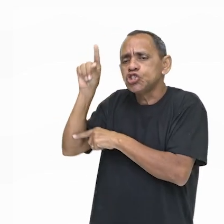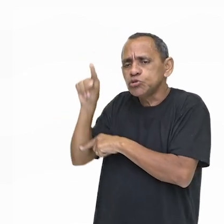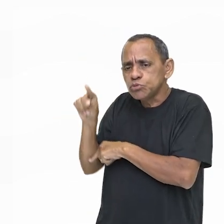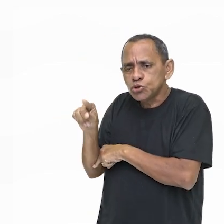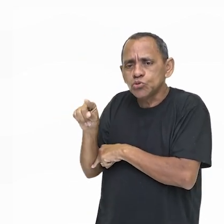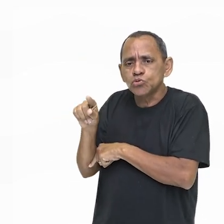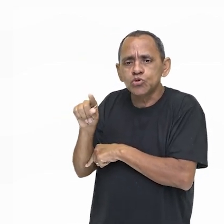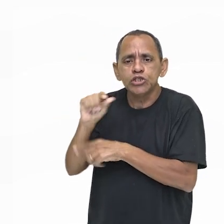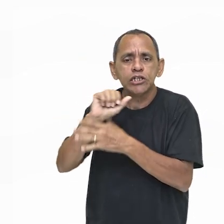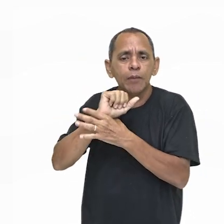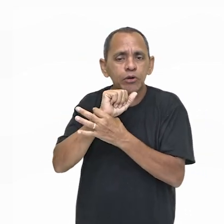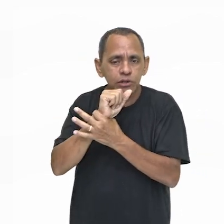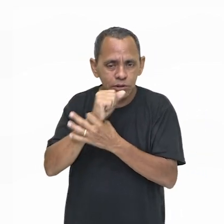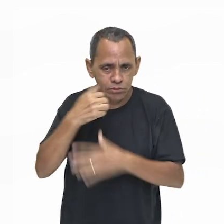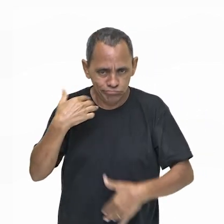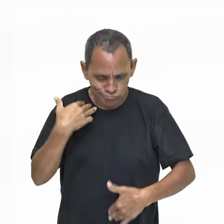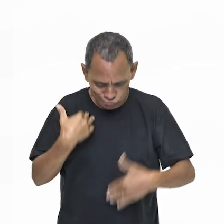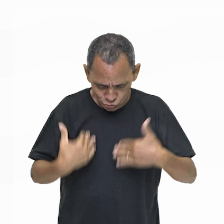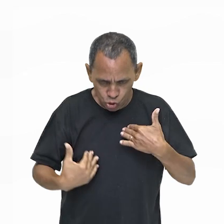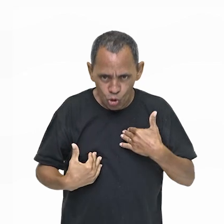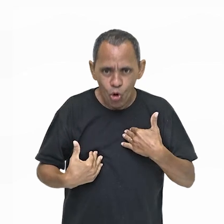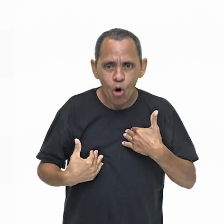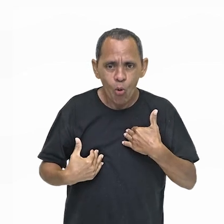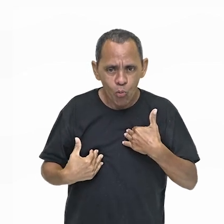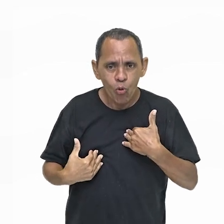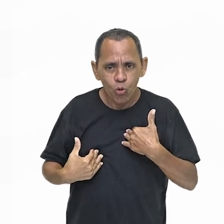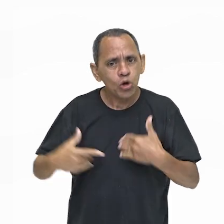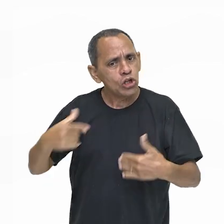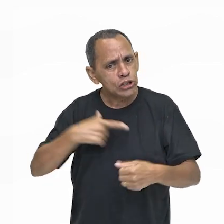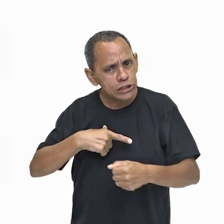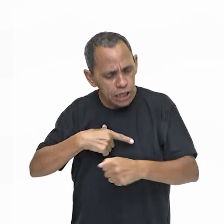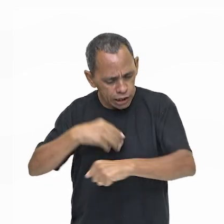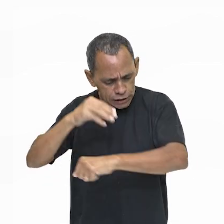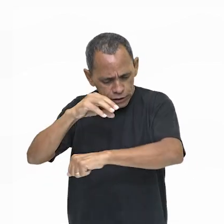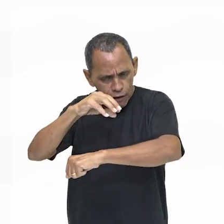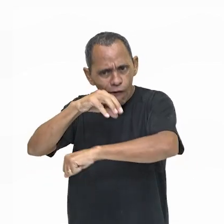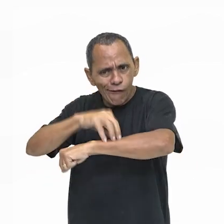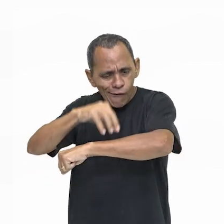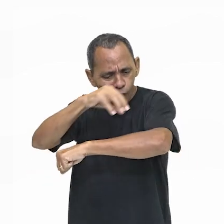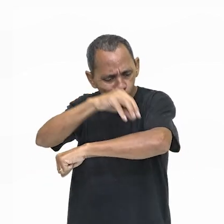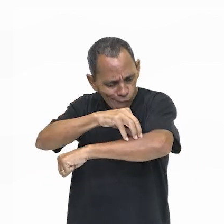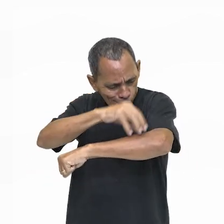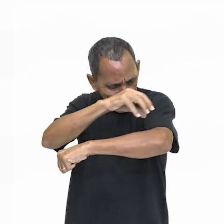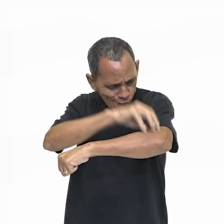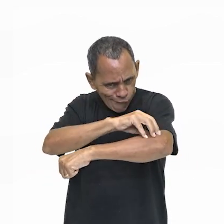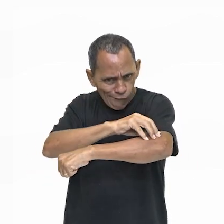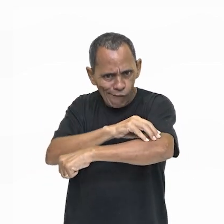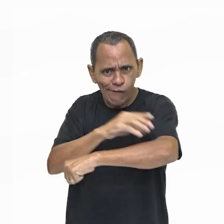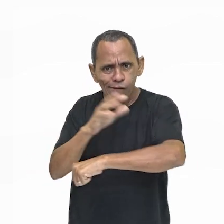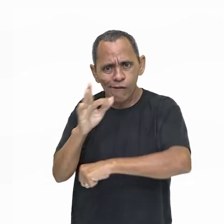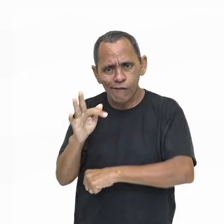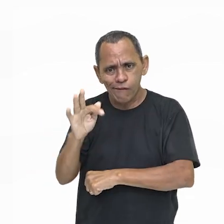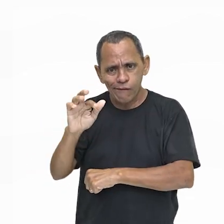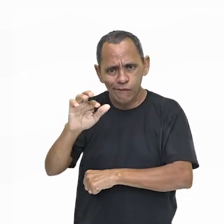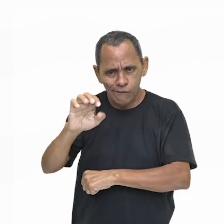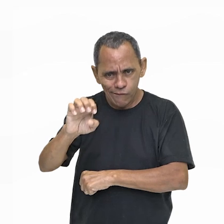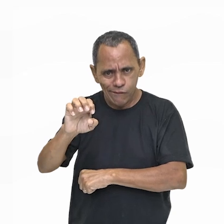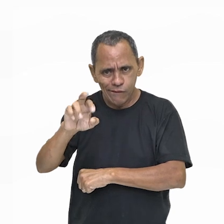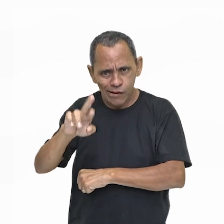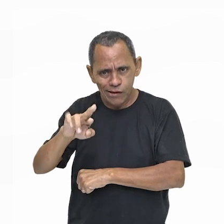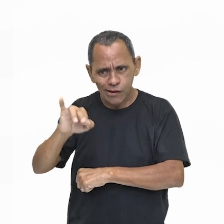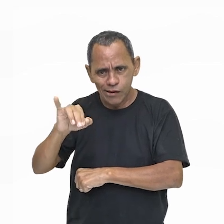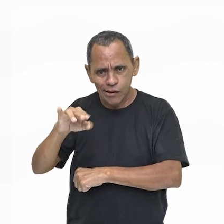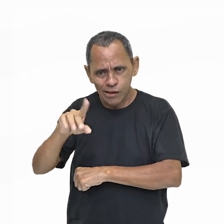imunidade. As feridas demoram para cicatrizar. Você fez um cortezinho